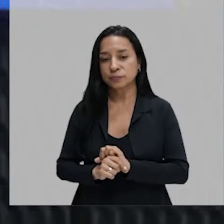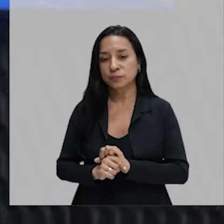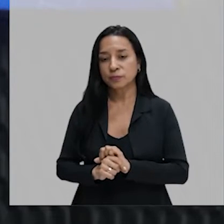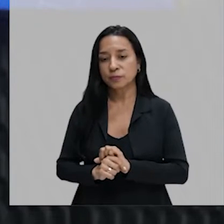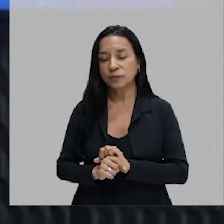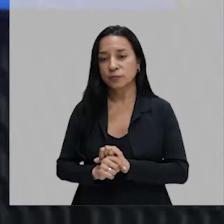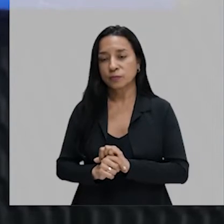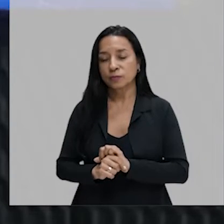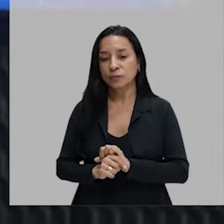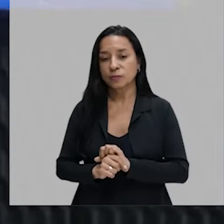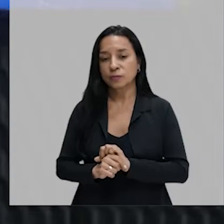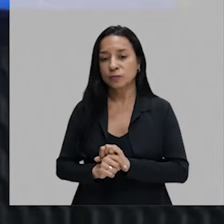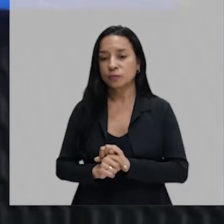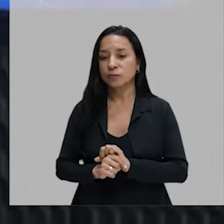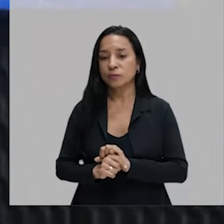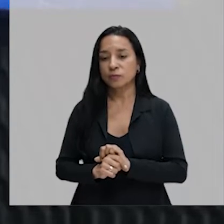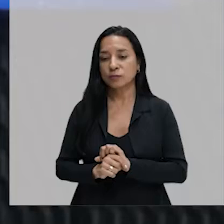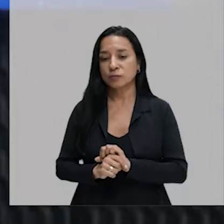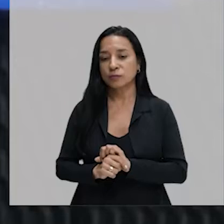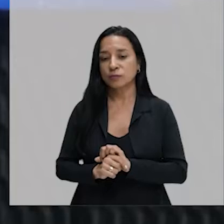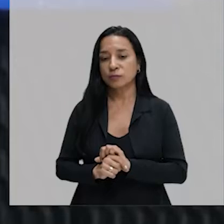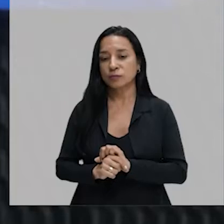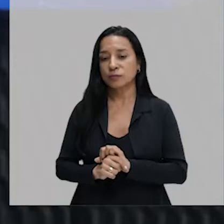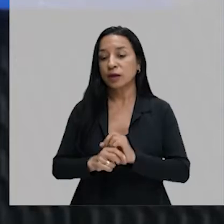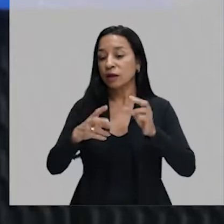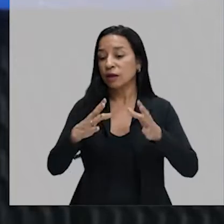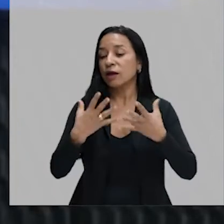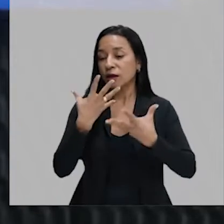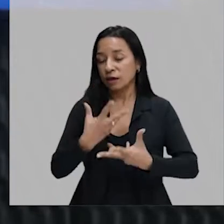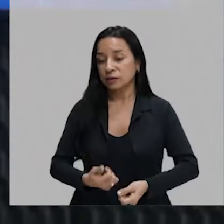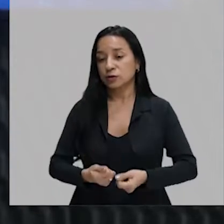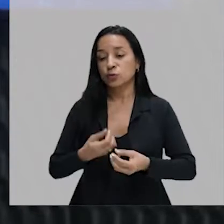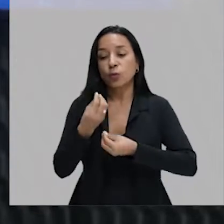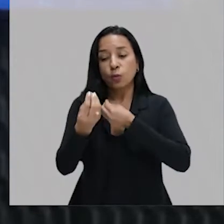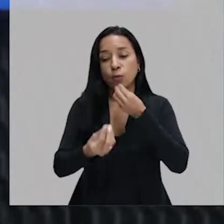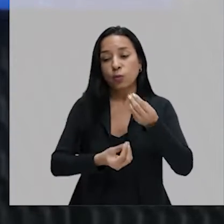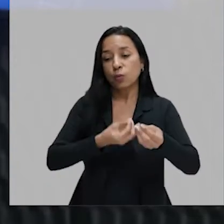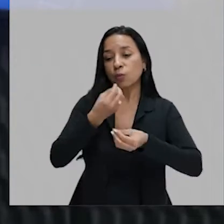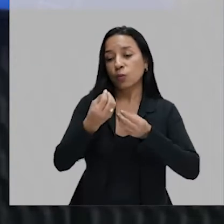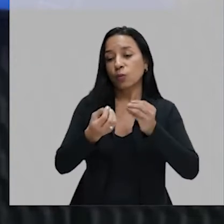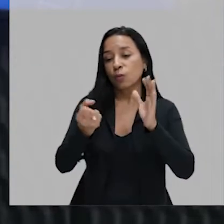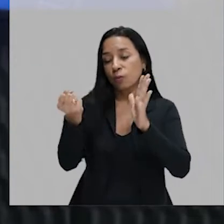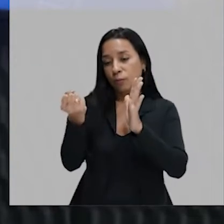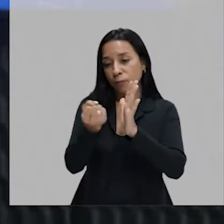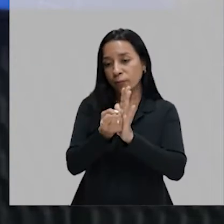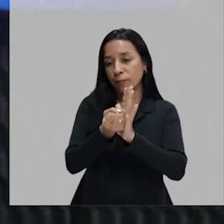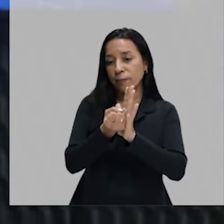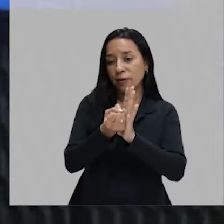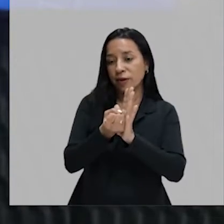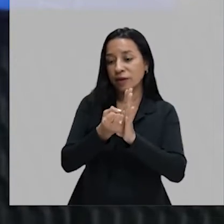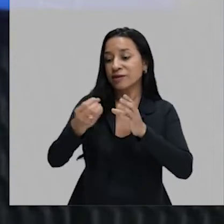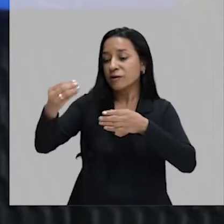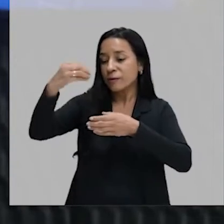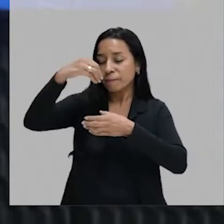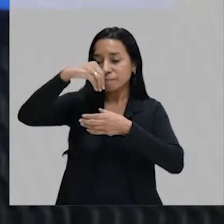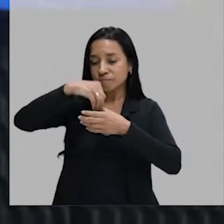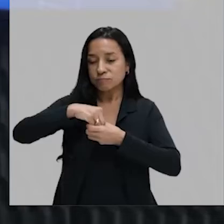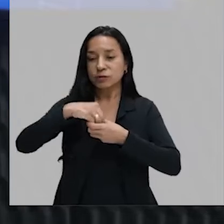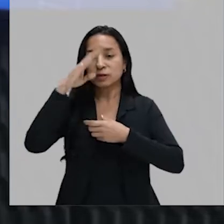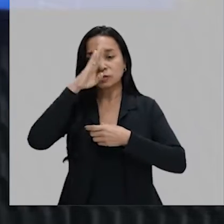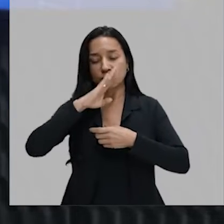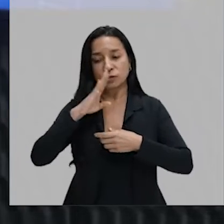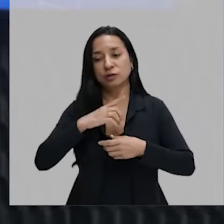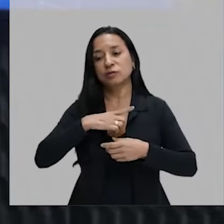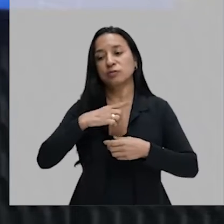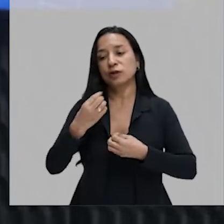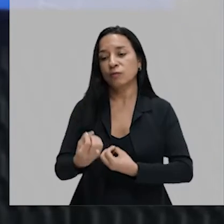né? Ela considerou o teatro de bonecos como um bem imaterial brasileiro. Ou seja, a gente tem uma produção